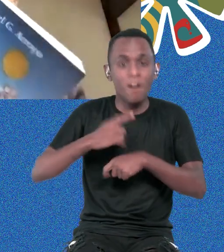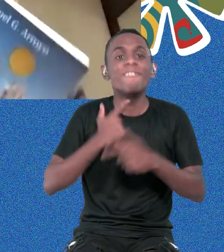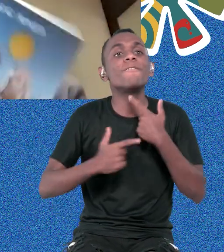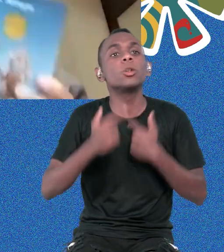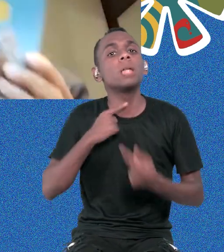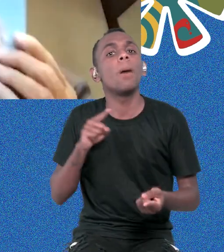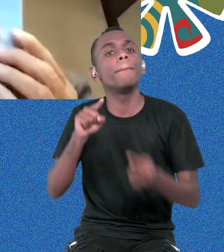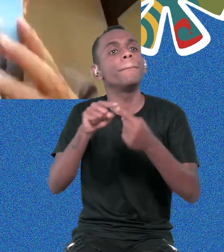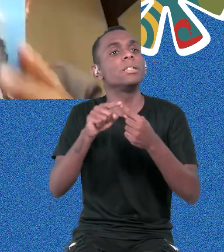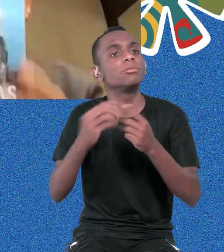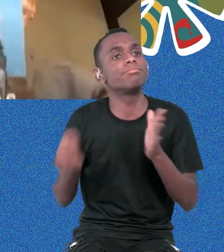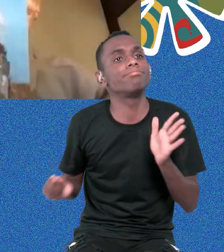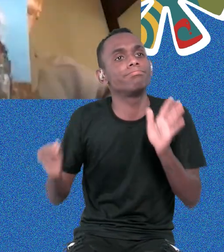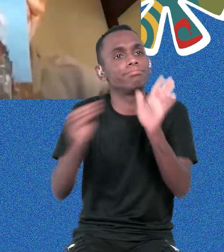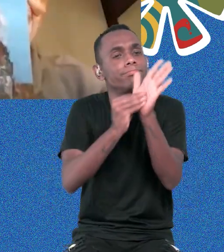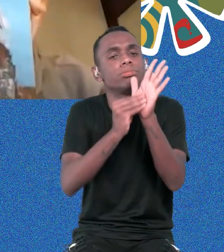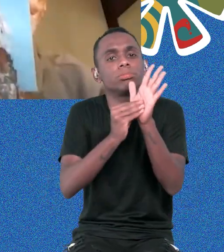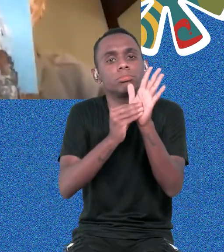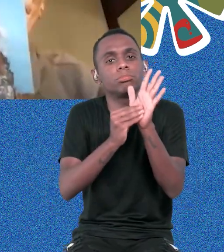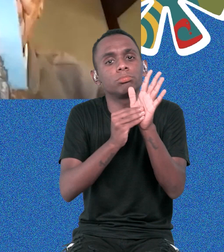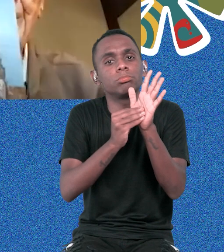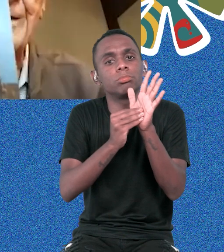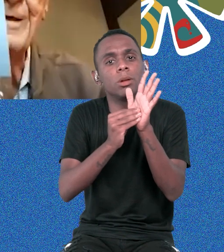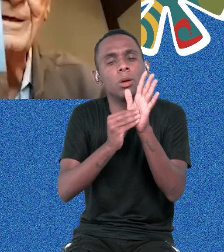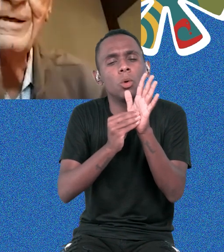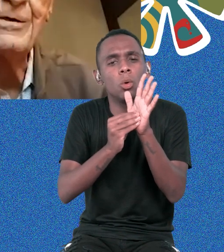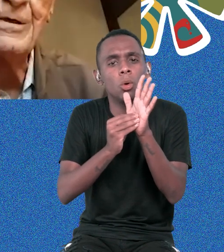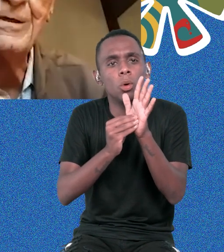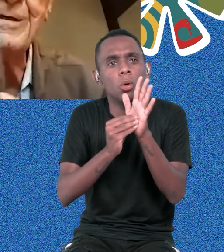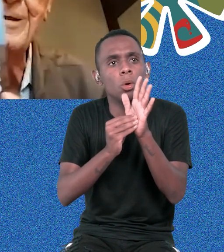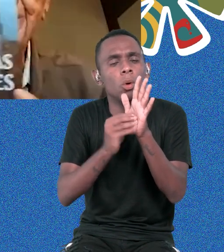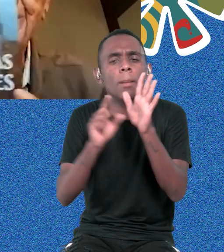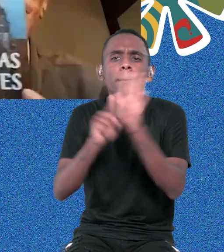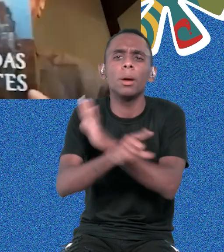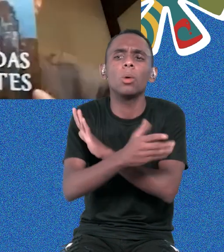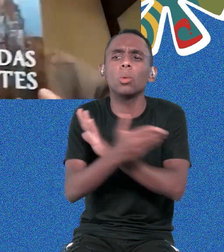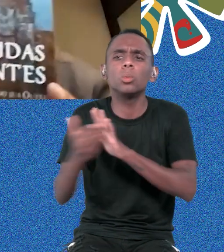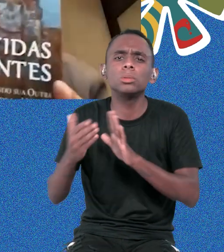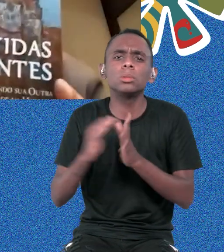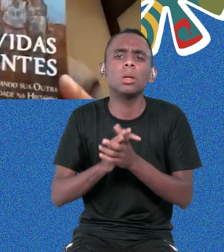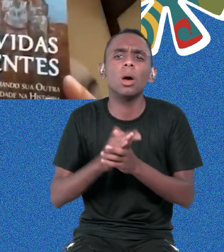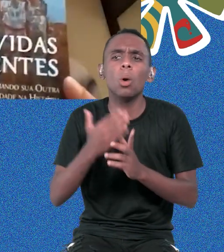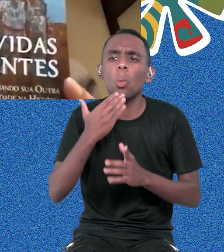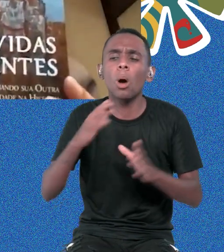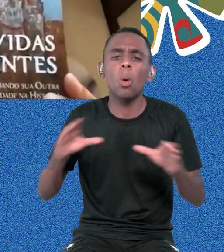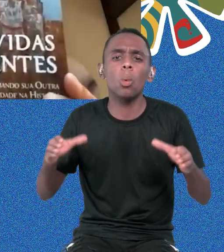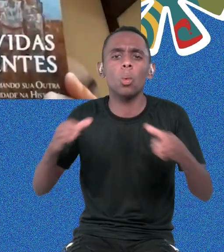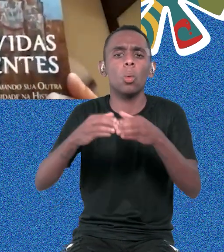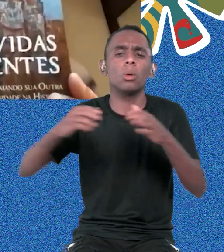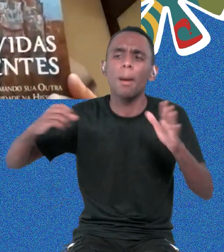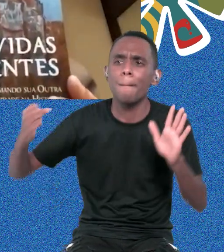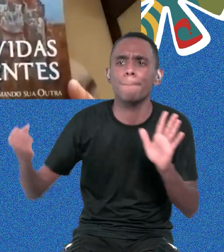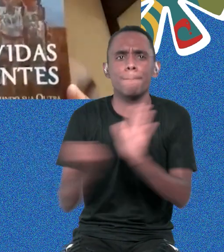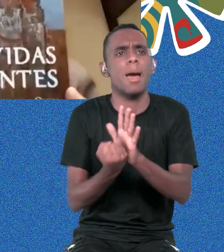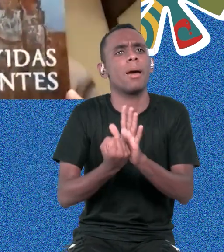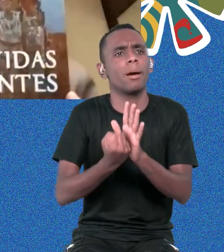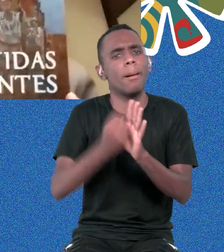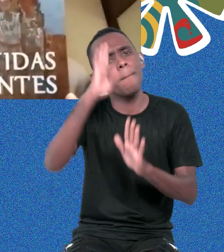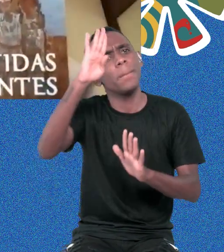quis colocar aqui, me perguntei, que coletivos humanos seriam o